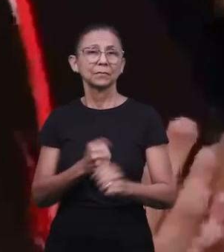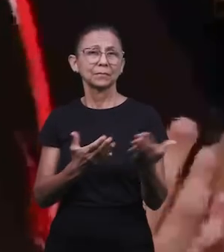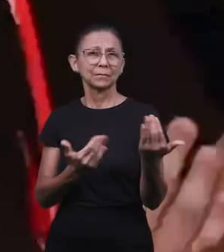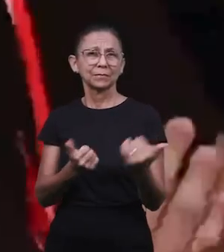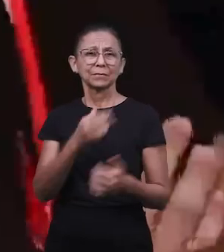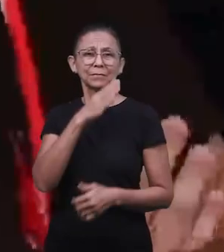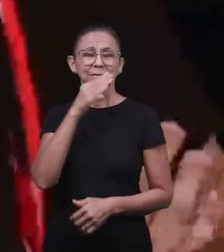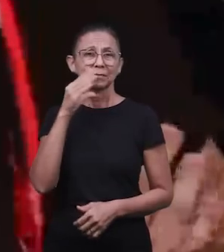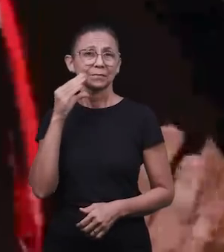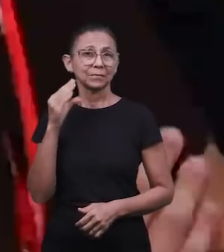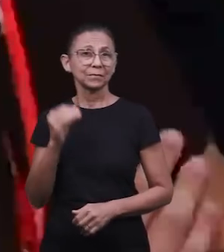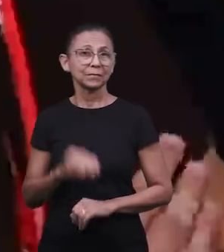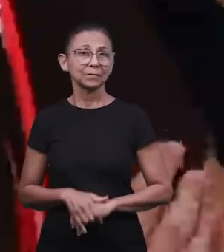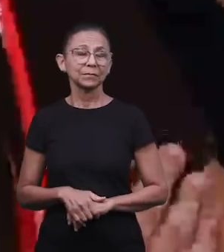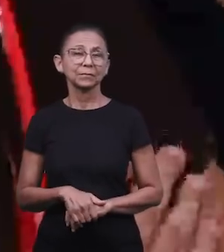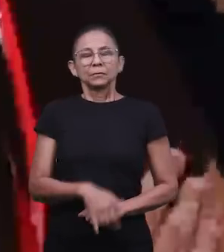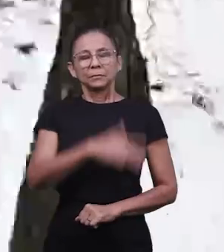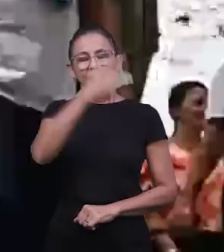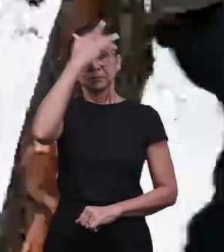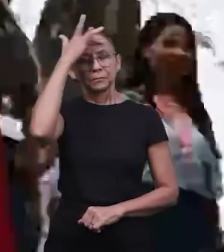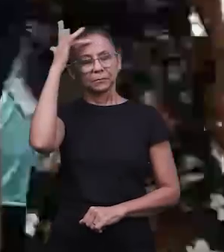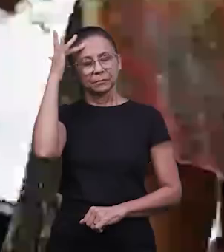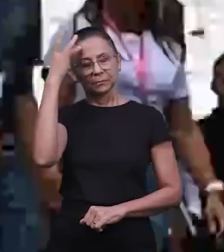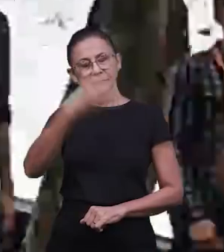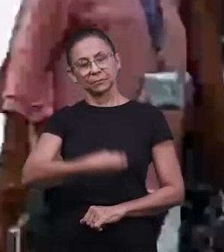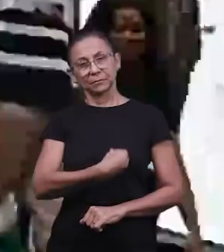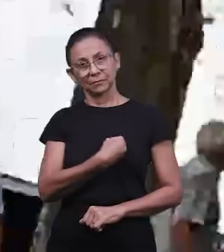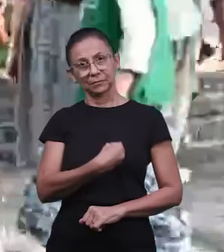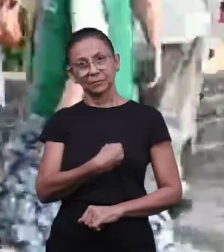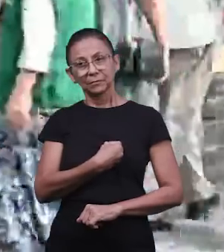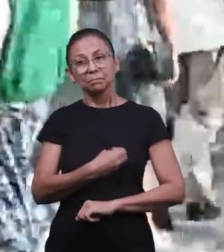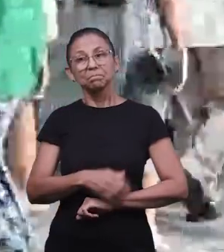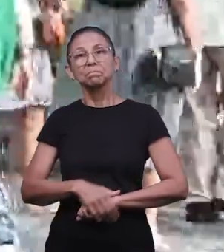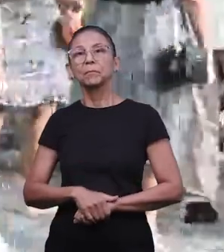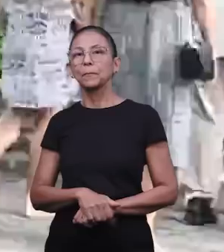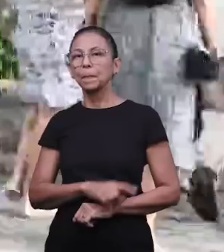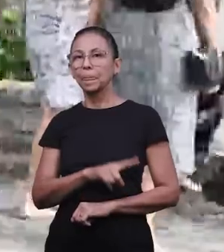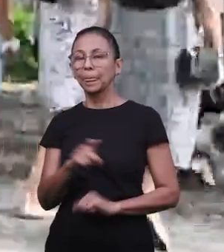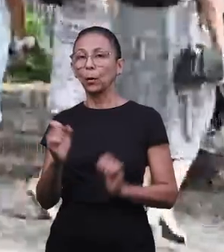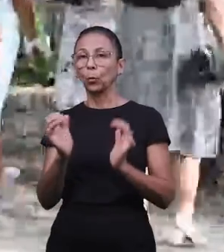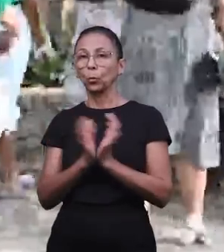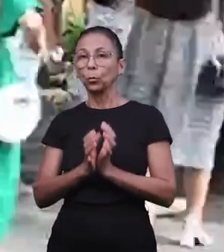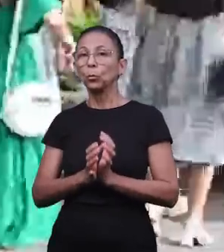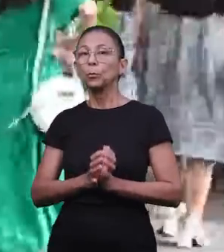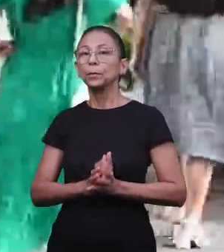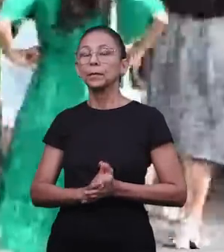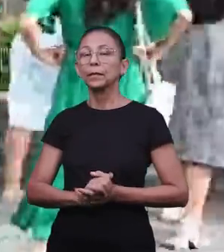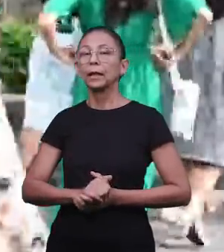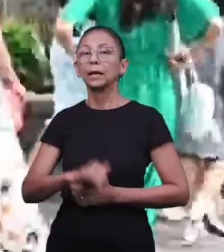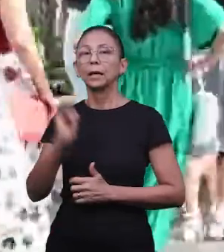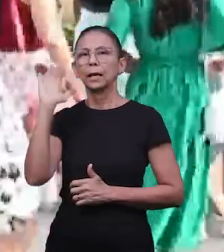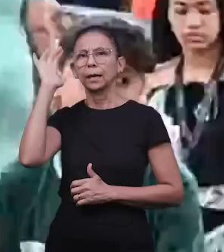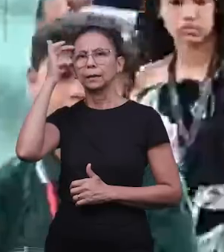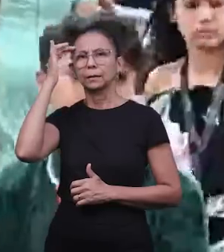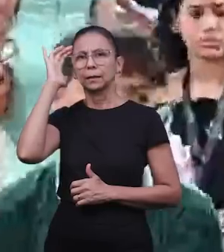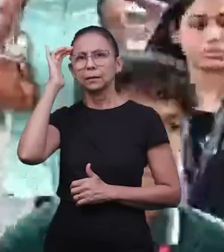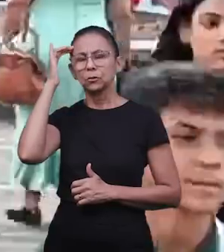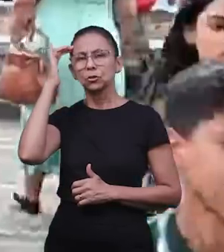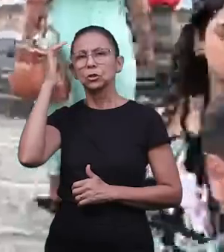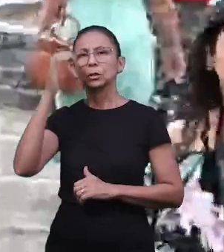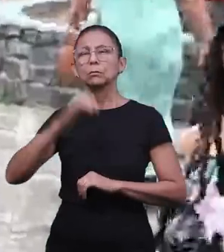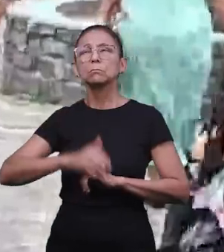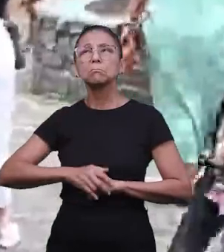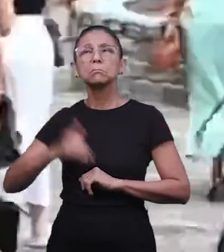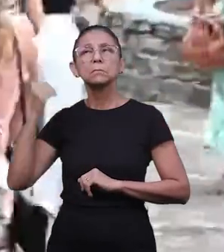tem ouvido, entendido e obedecido à voz do Senhor. Todos ali receberam um ensino para a conservação